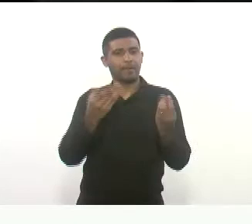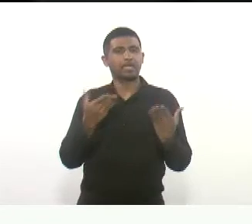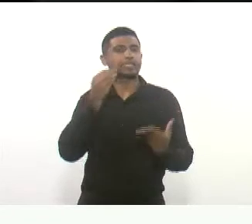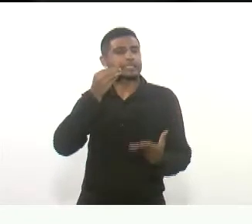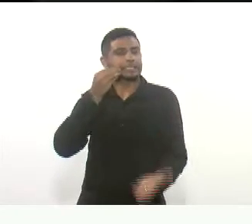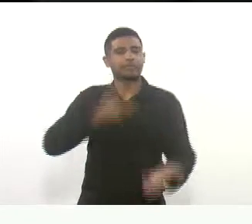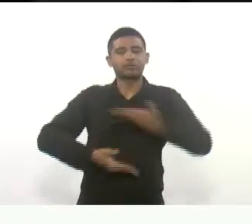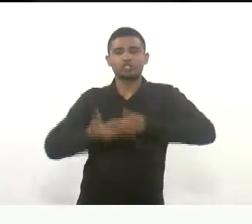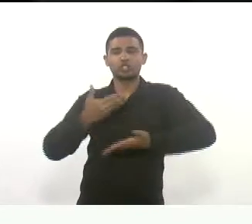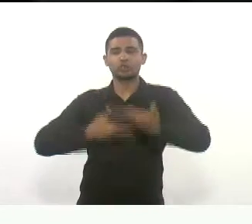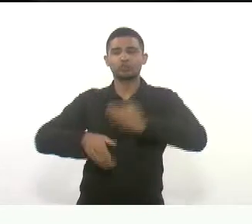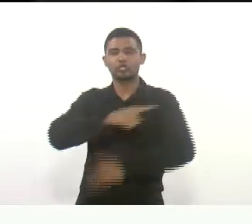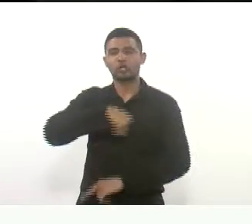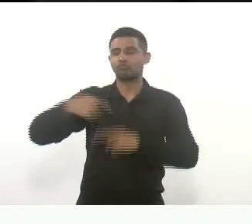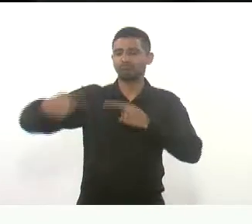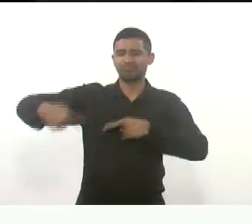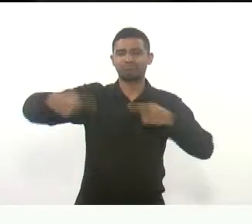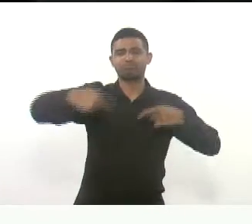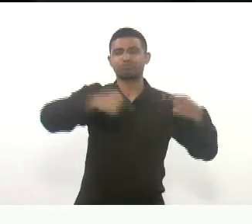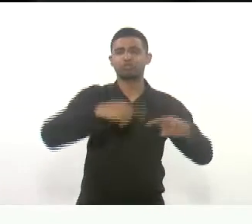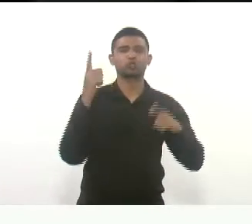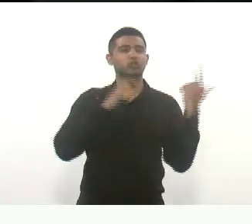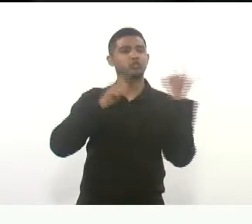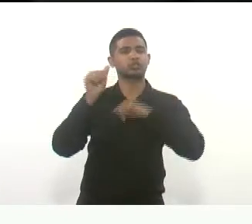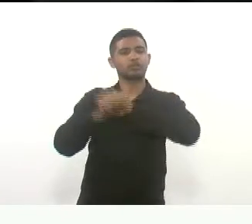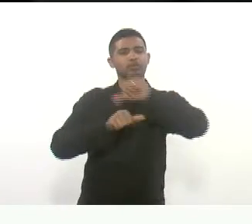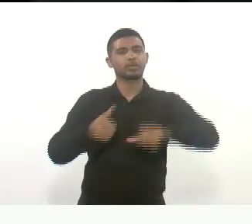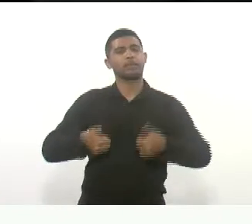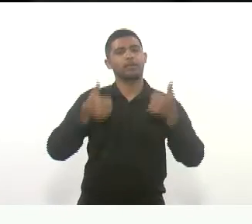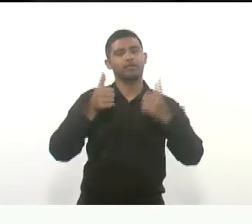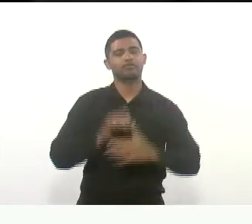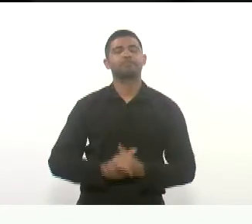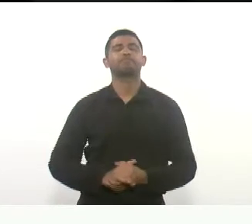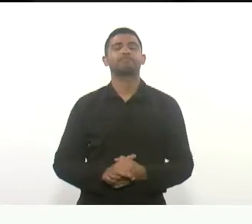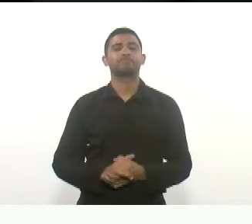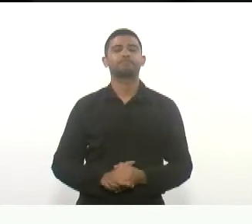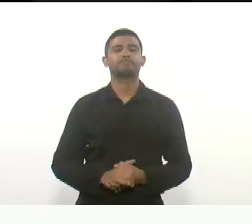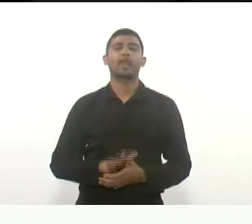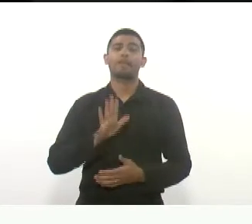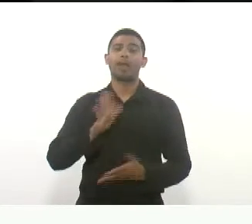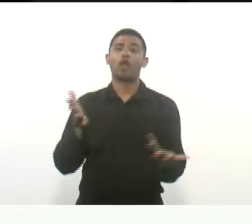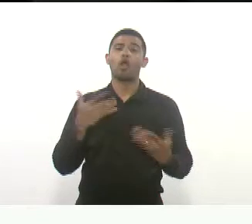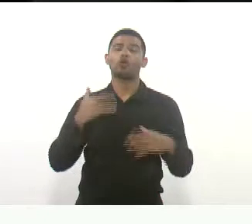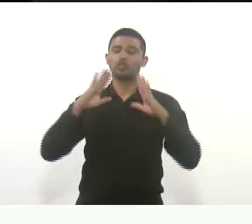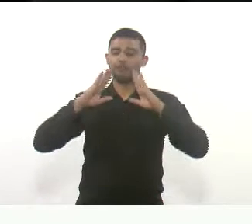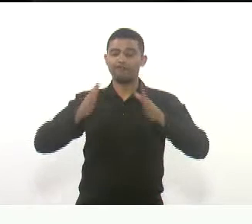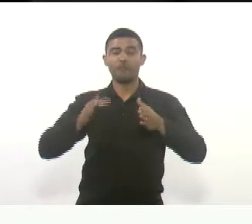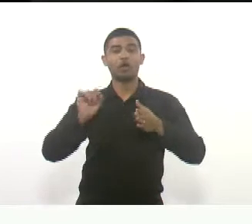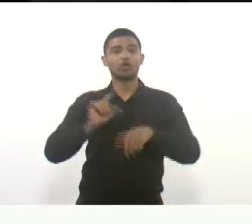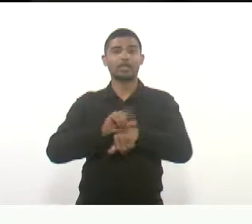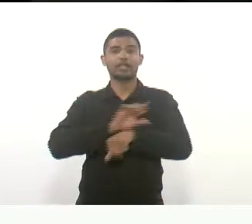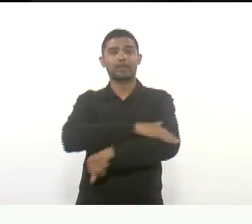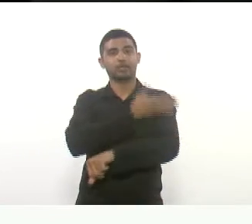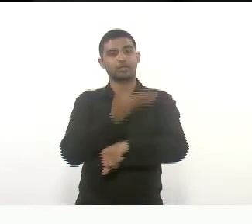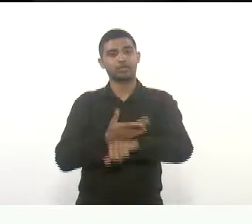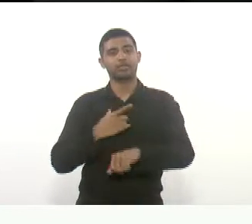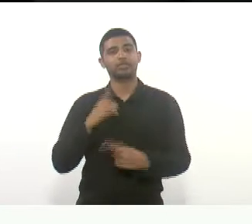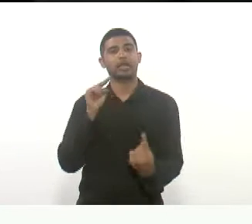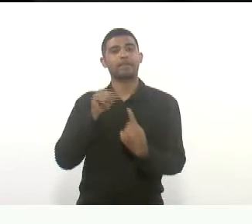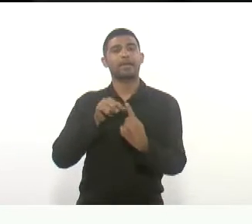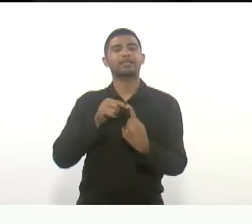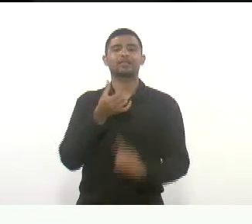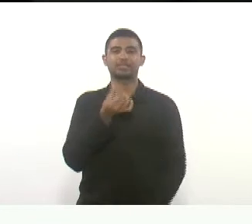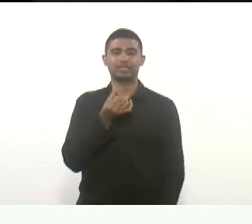para enfrentar esses desafios que são realmente gigantescos. Mas o foco aqui é o tempo integral. Então, eu trouxe a meta 6 do